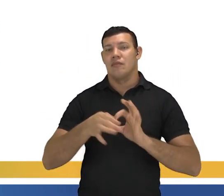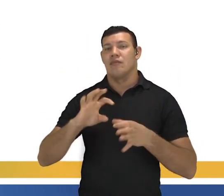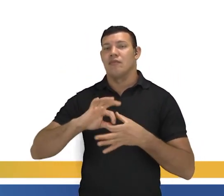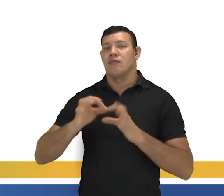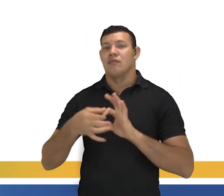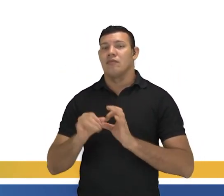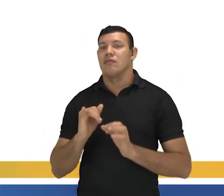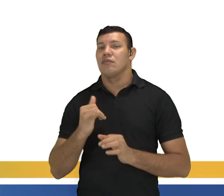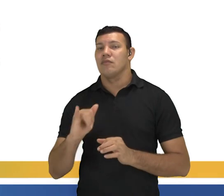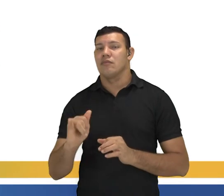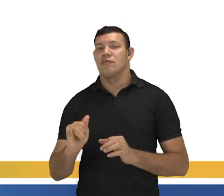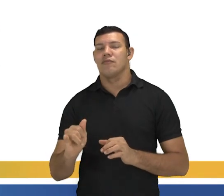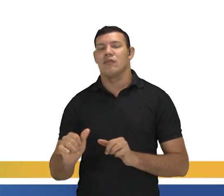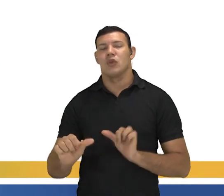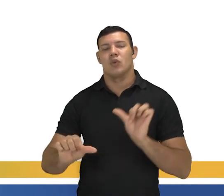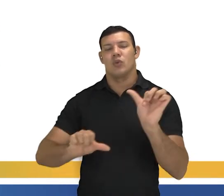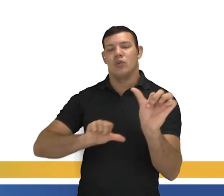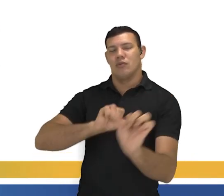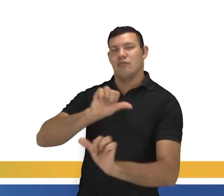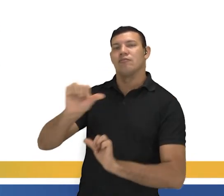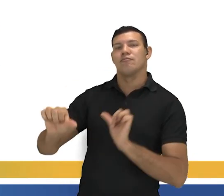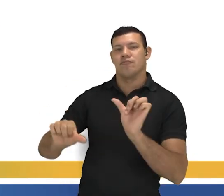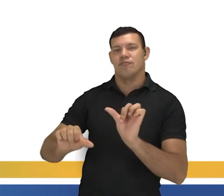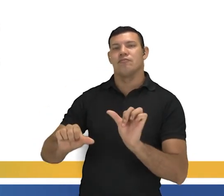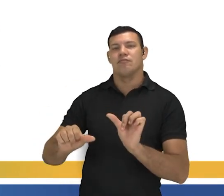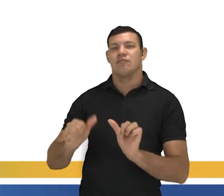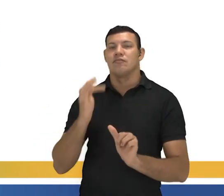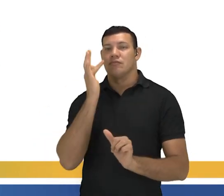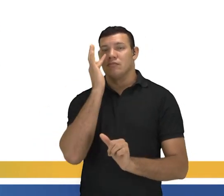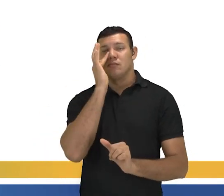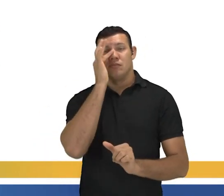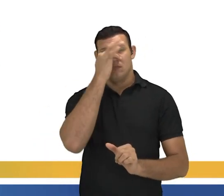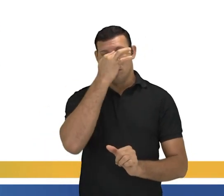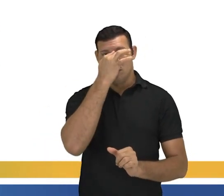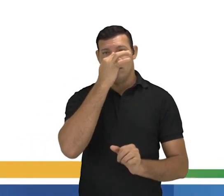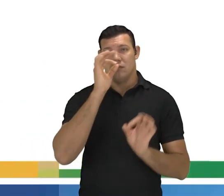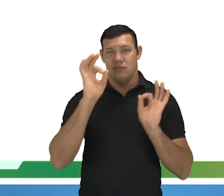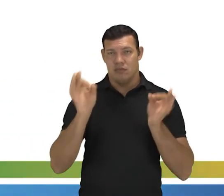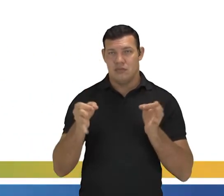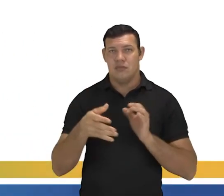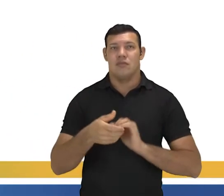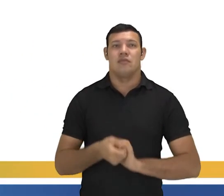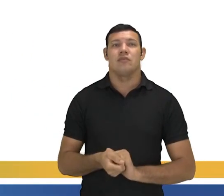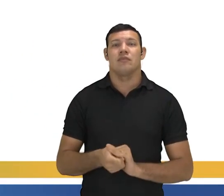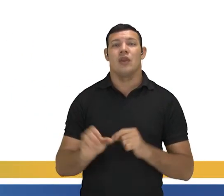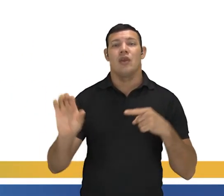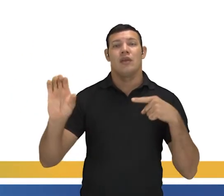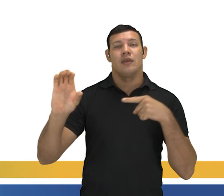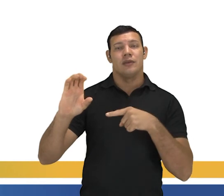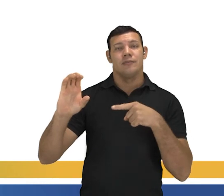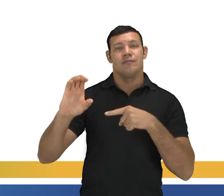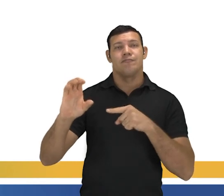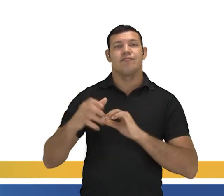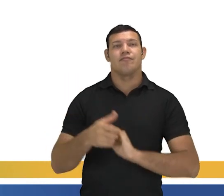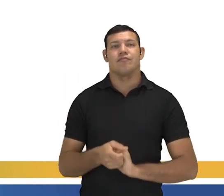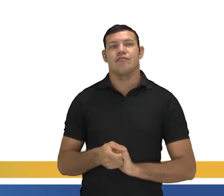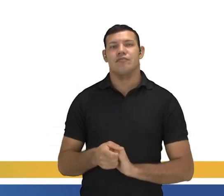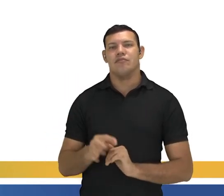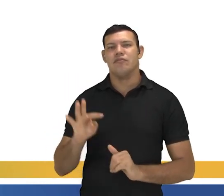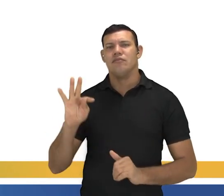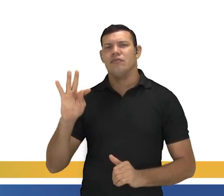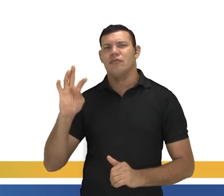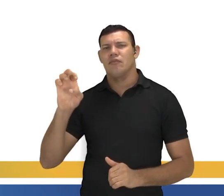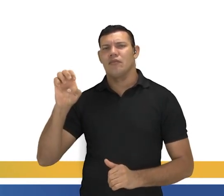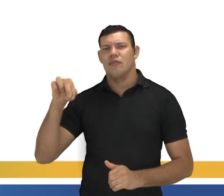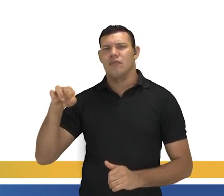elétrica é sempre o inverso dos resistores, da resistência elétrica. Letra C. A tensão